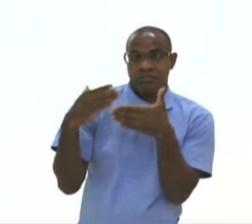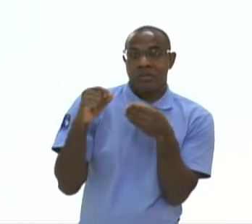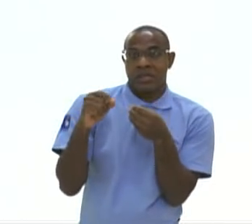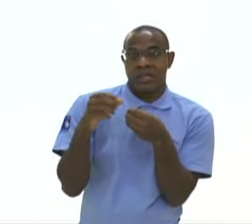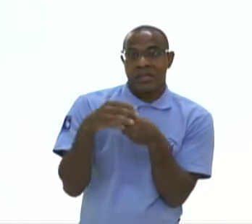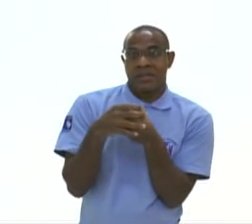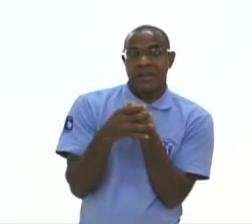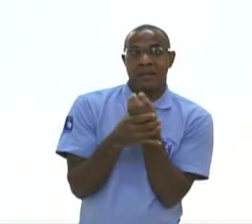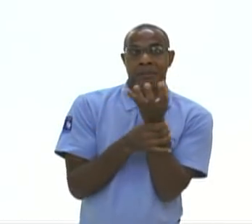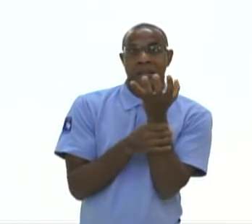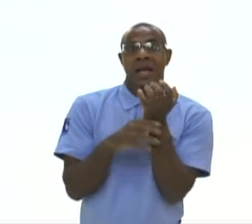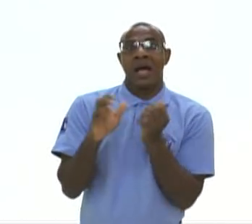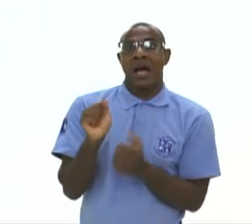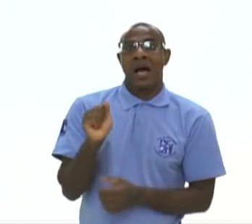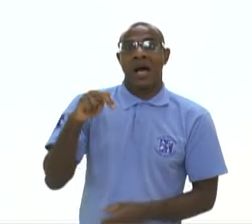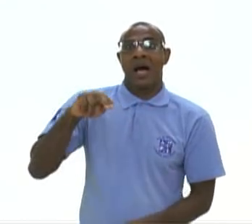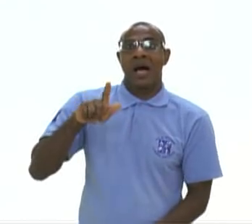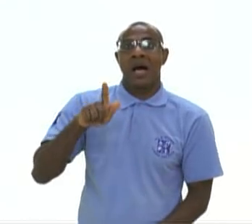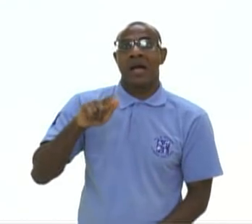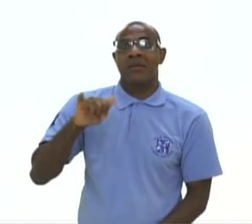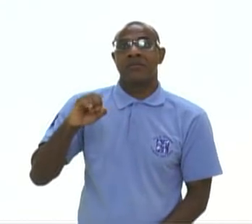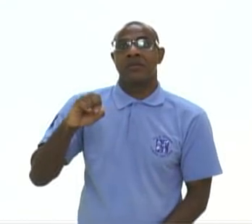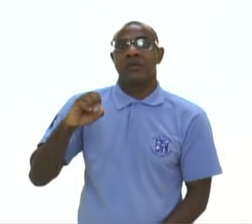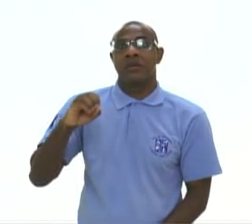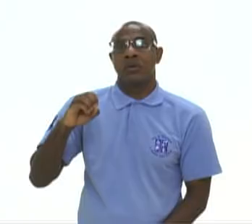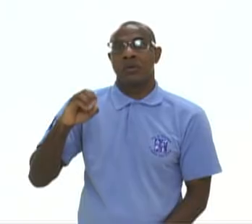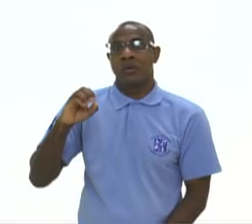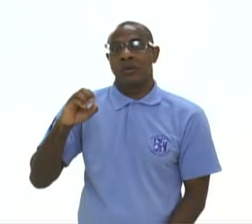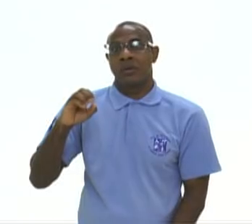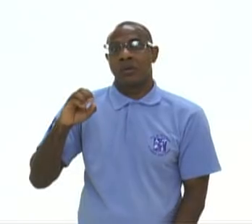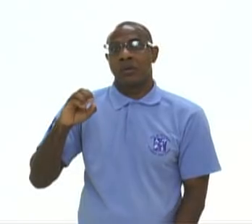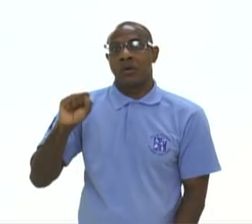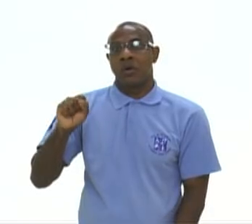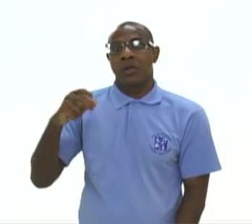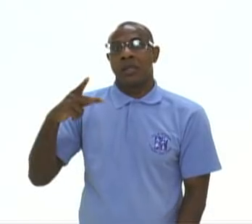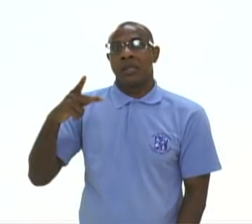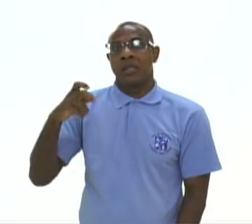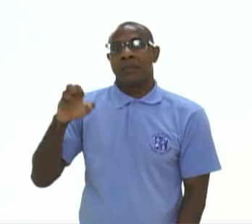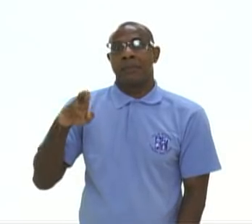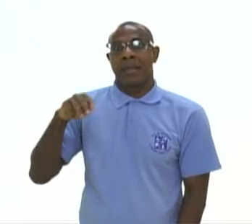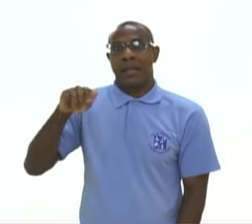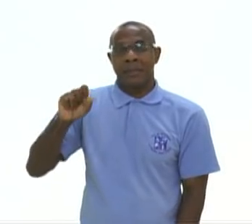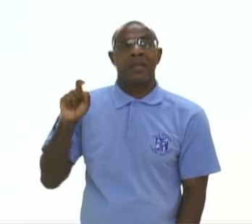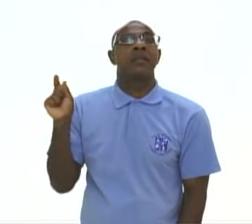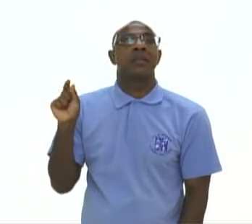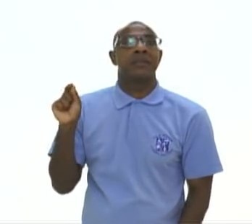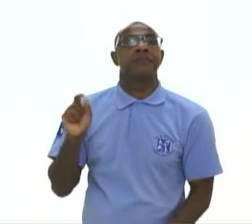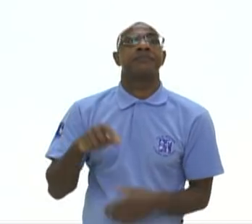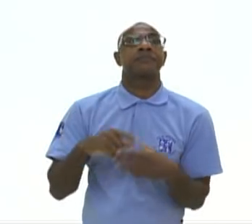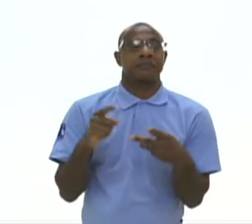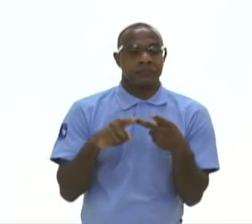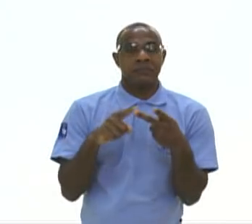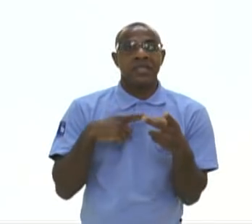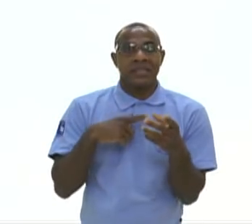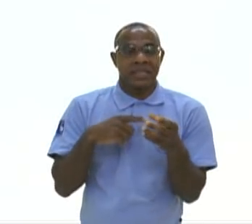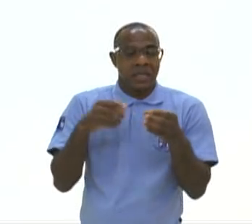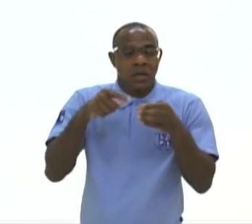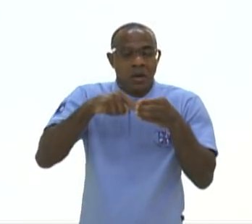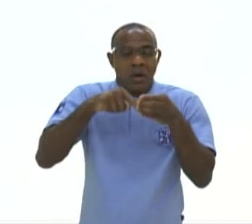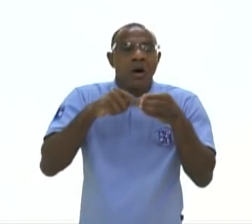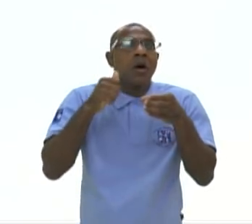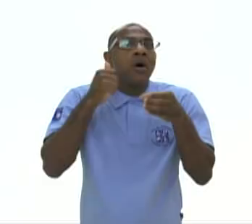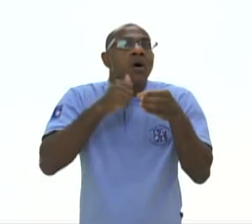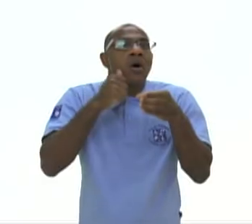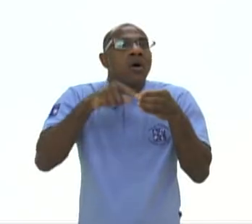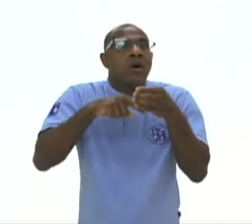plantas angiospermas, que é o último grupo de plantas que a gente está estudando. Elas vão ter uma parte feminina